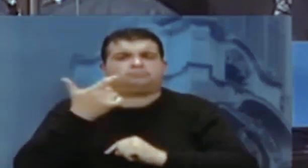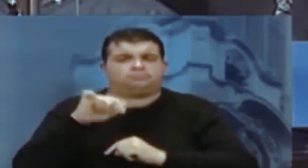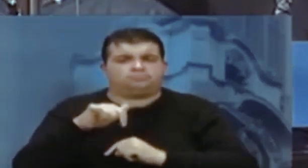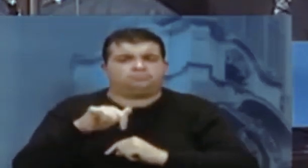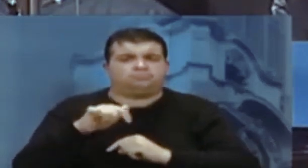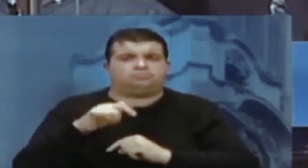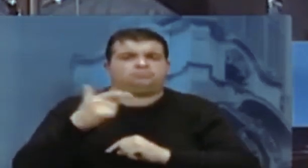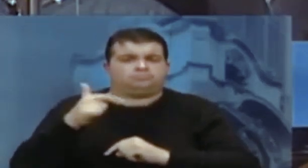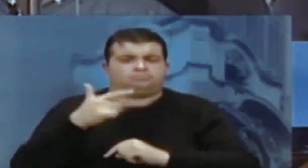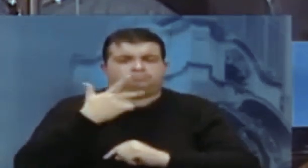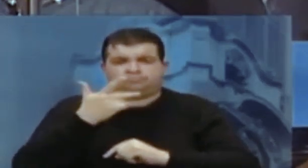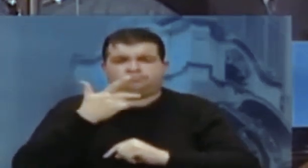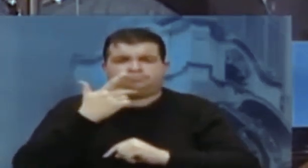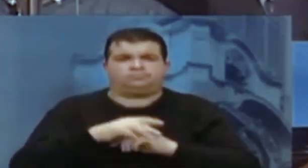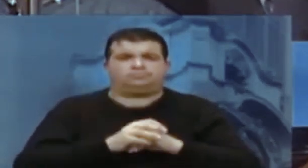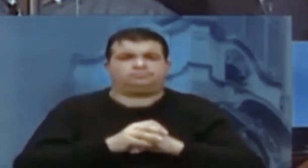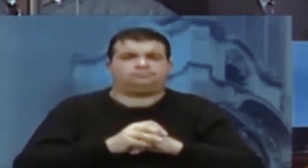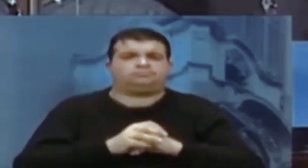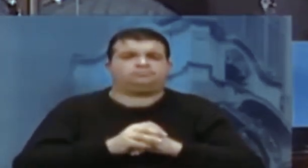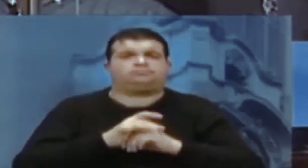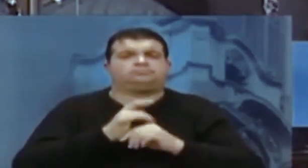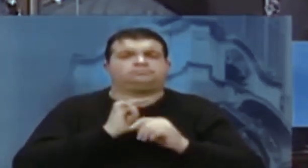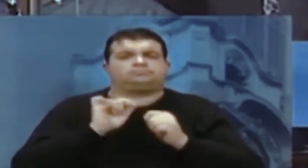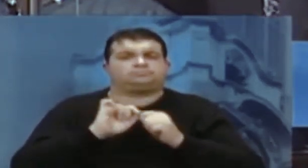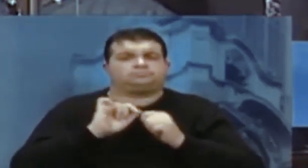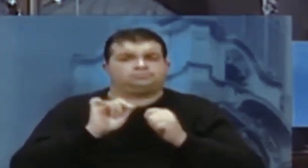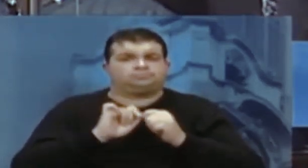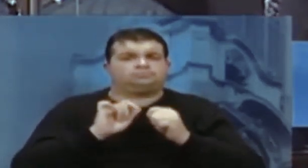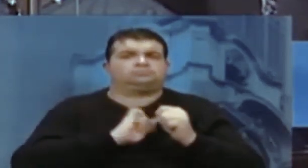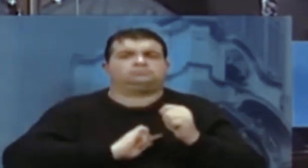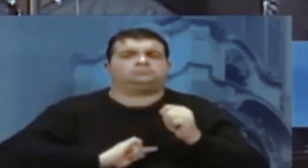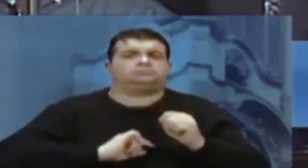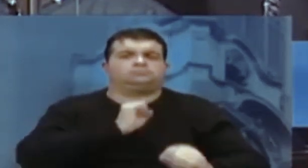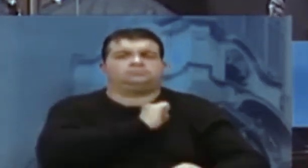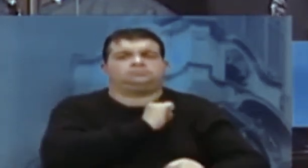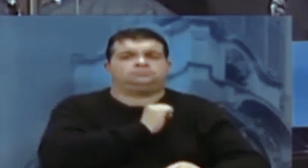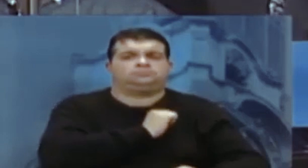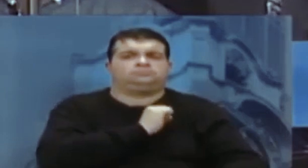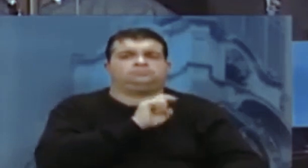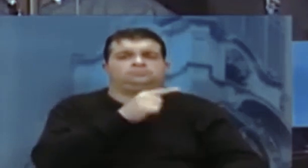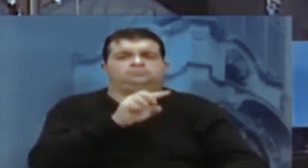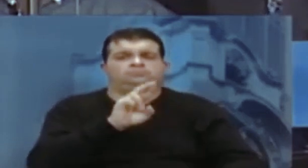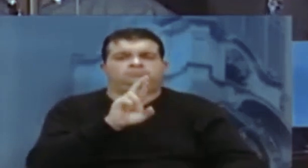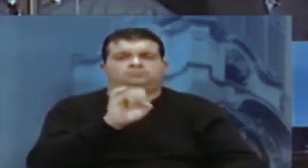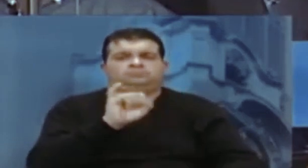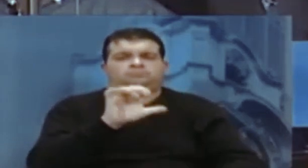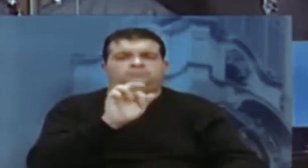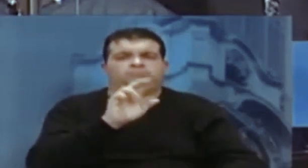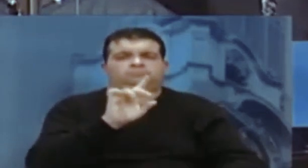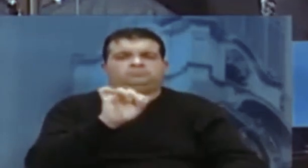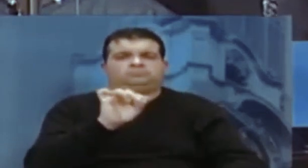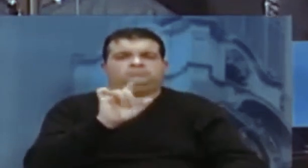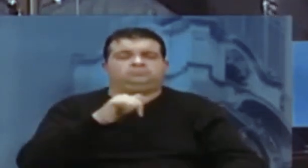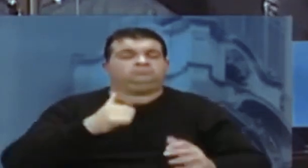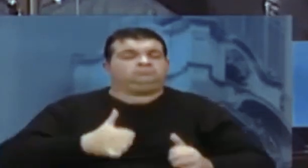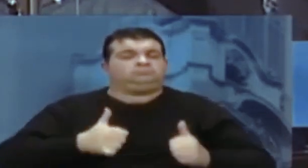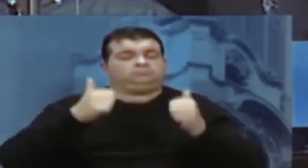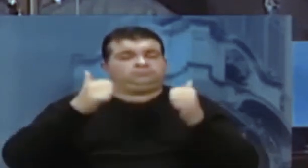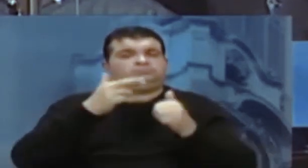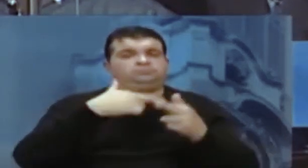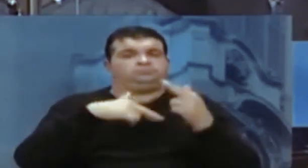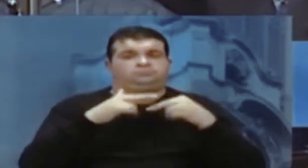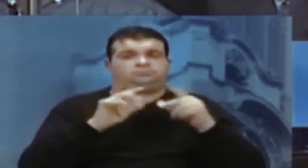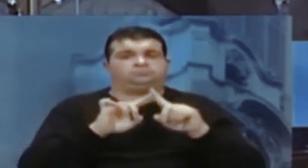ideia, que foi apresentada pelo governo Melo, Ricardo Gomes, era a melhor reforma